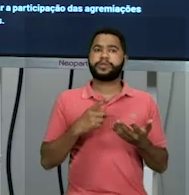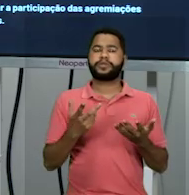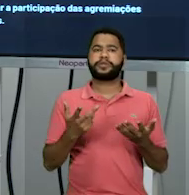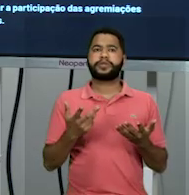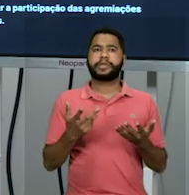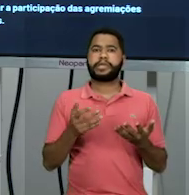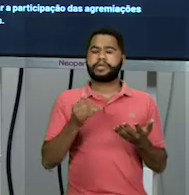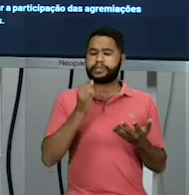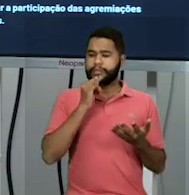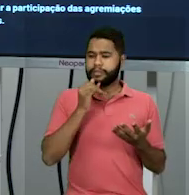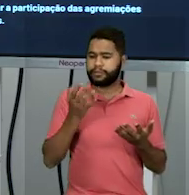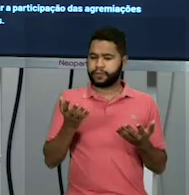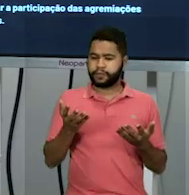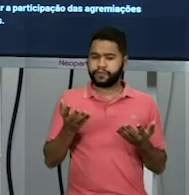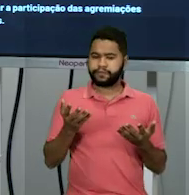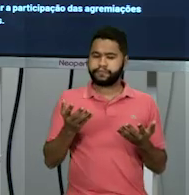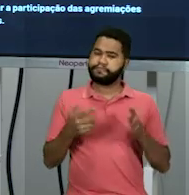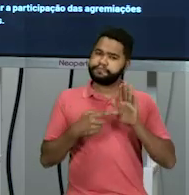né,